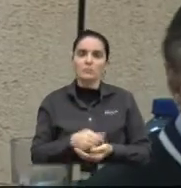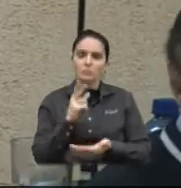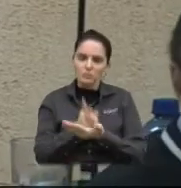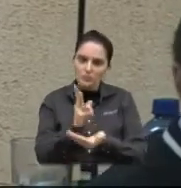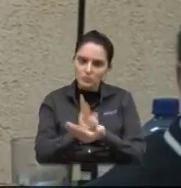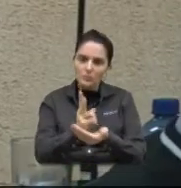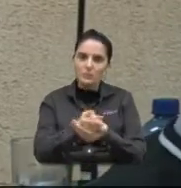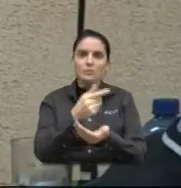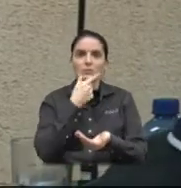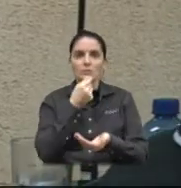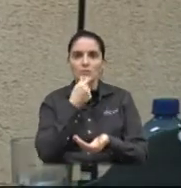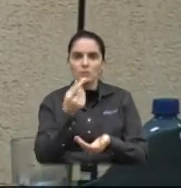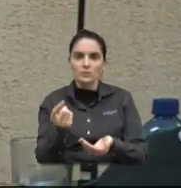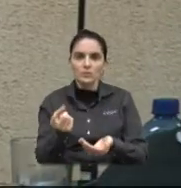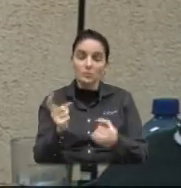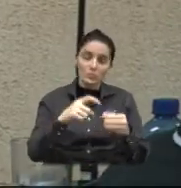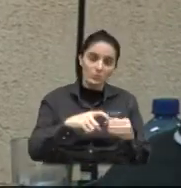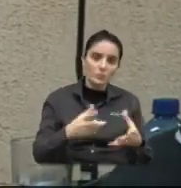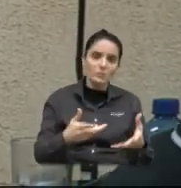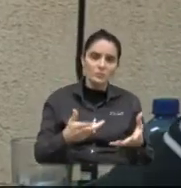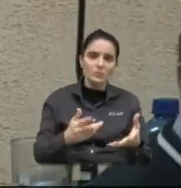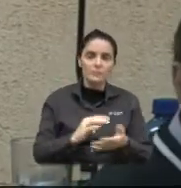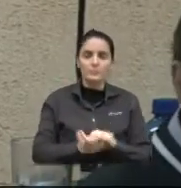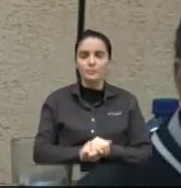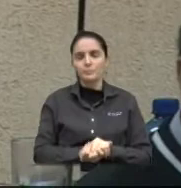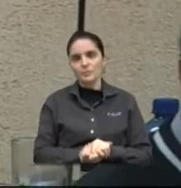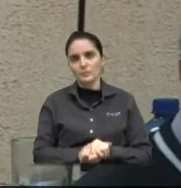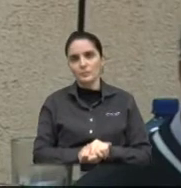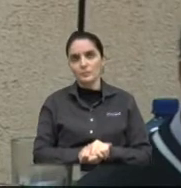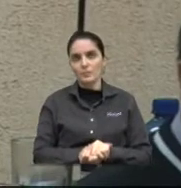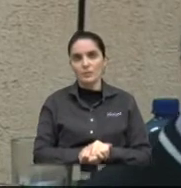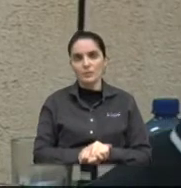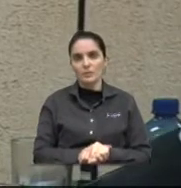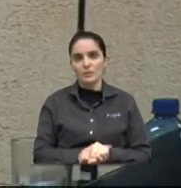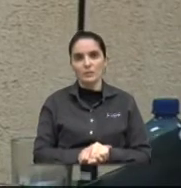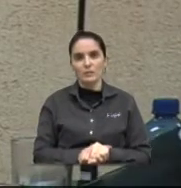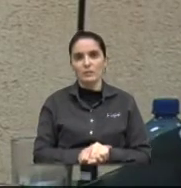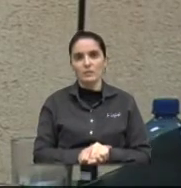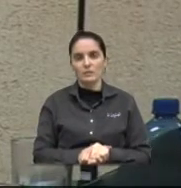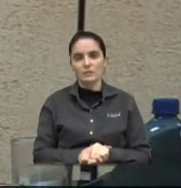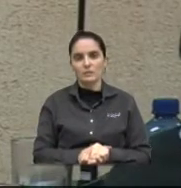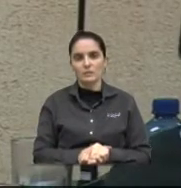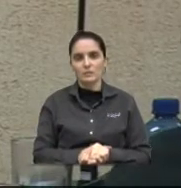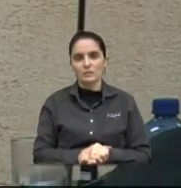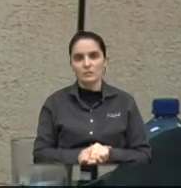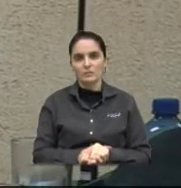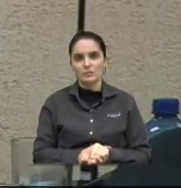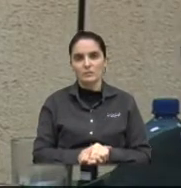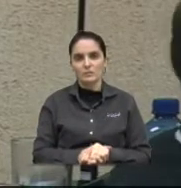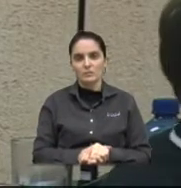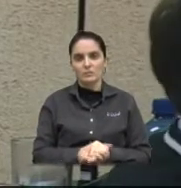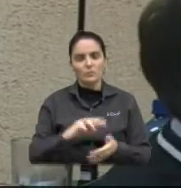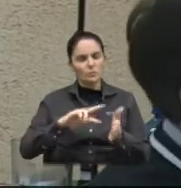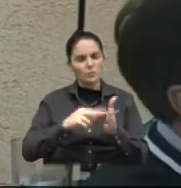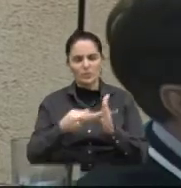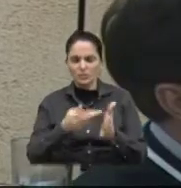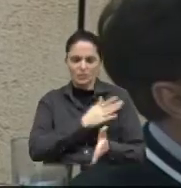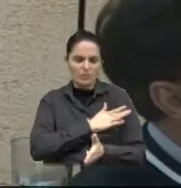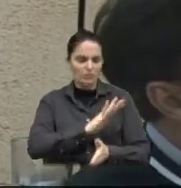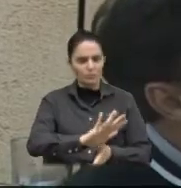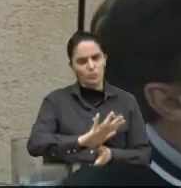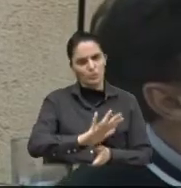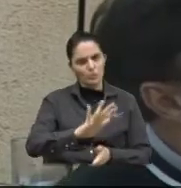muito enfáticos conta aquilo que nós acreditamos não deixamos de amar ninguém e mas